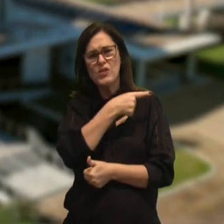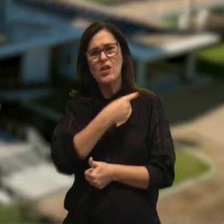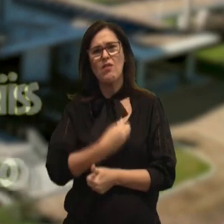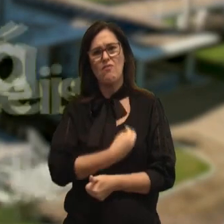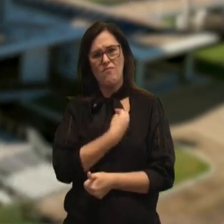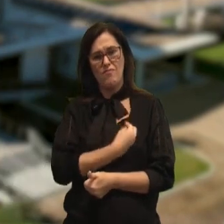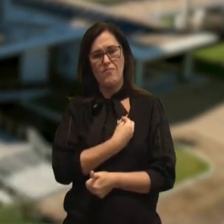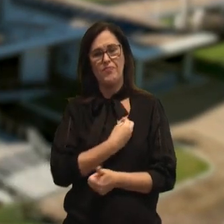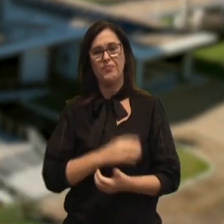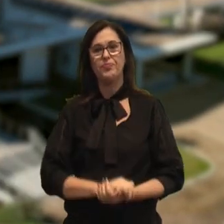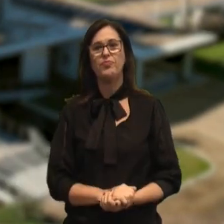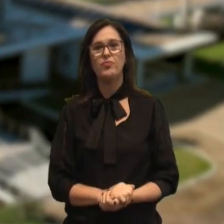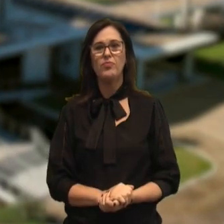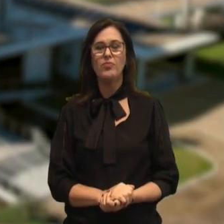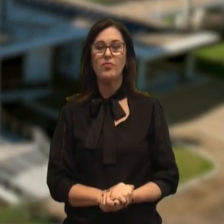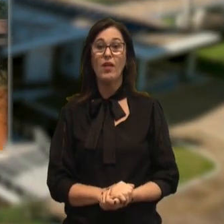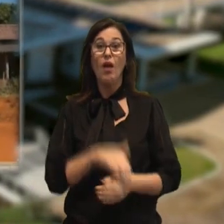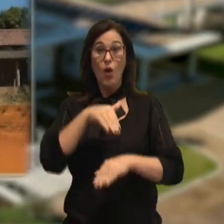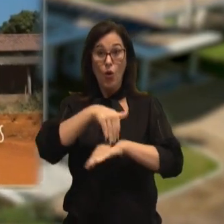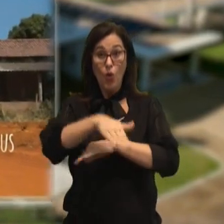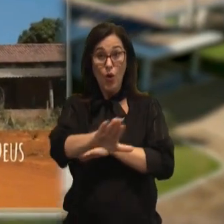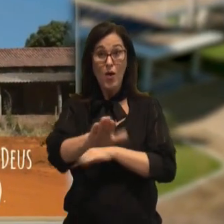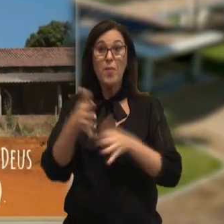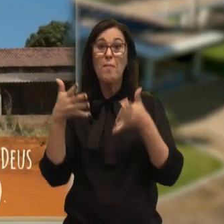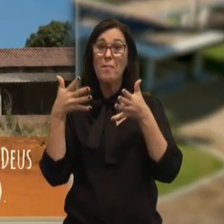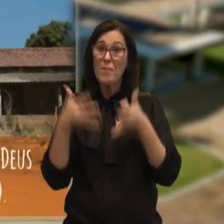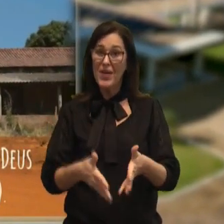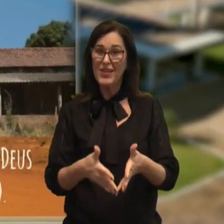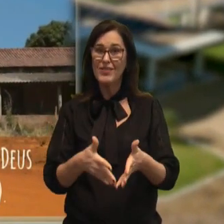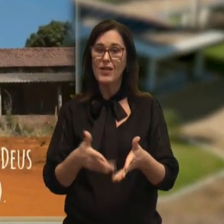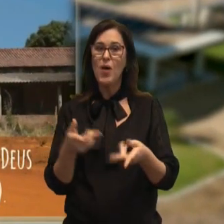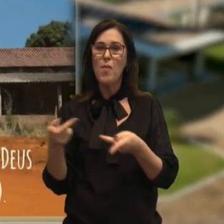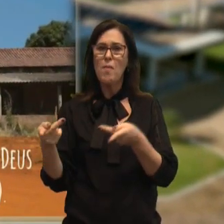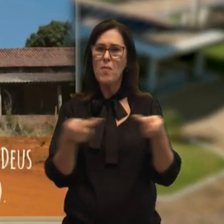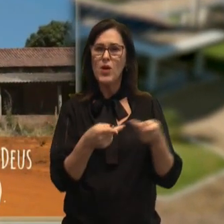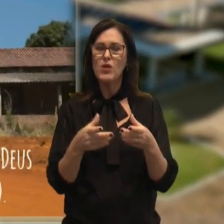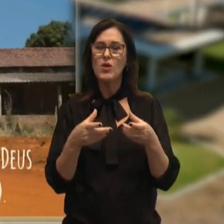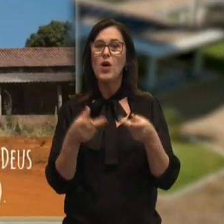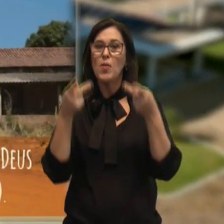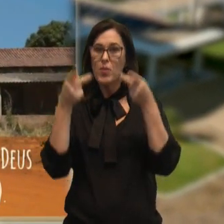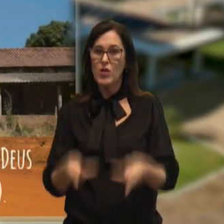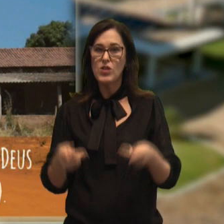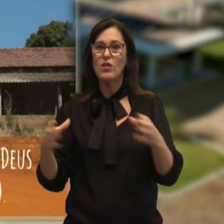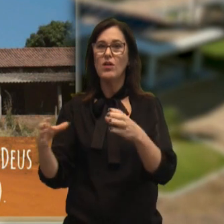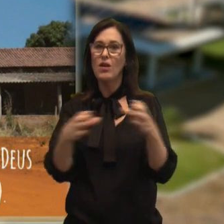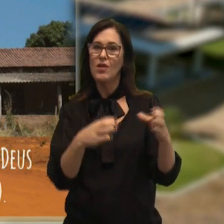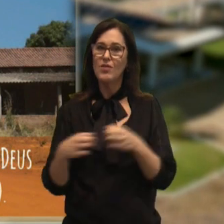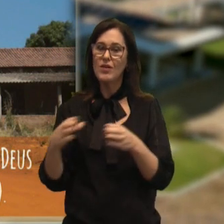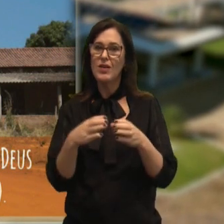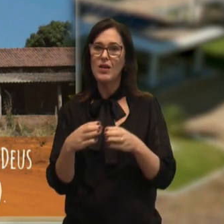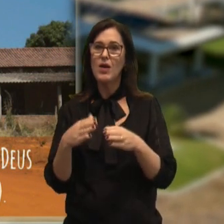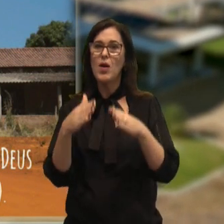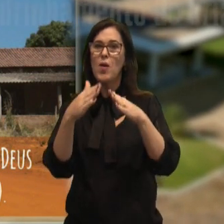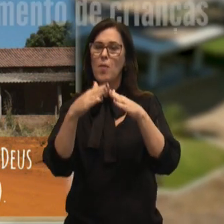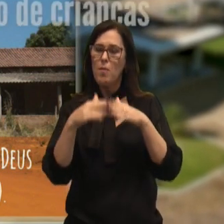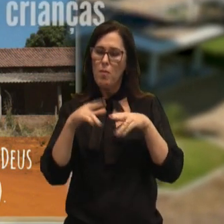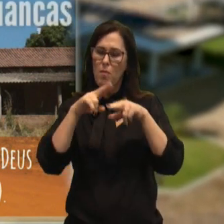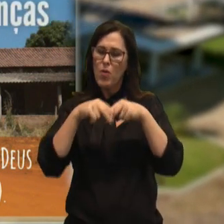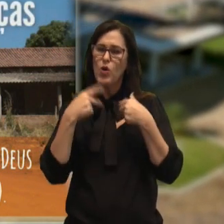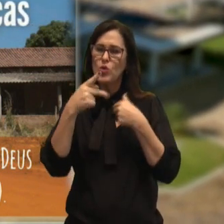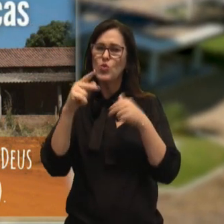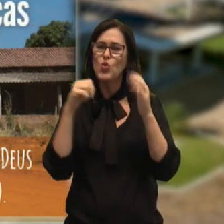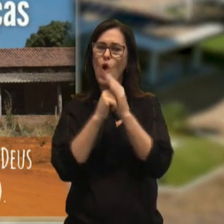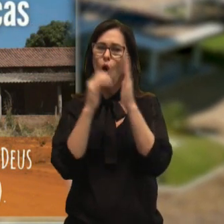temos vivido. Continue participando do projeto Cavalcante por meio de sua oração,